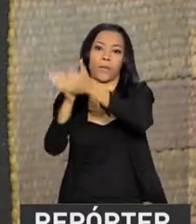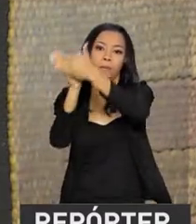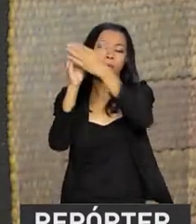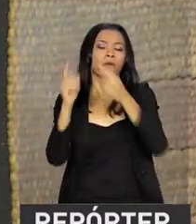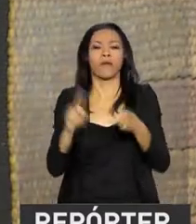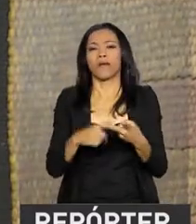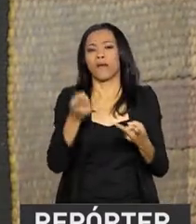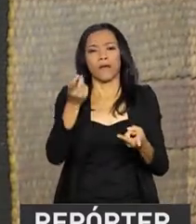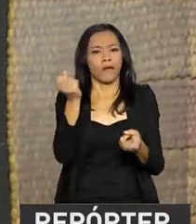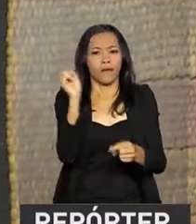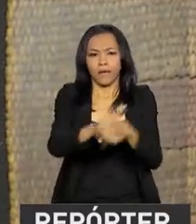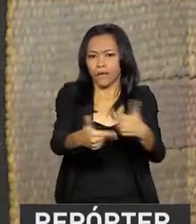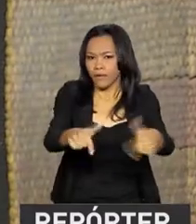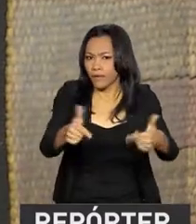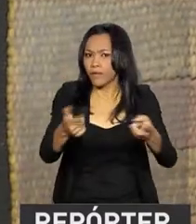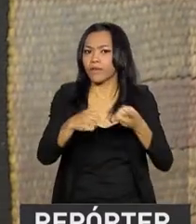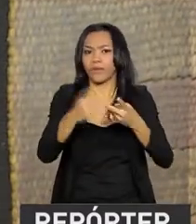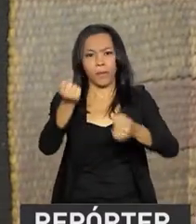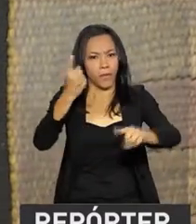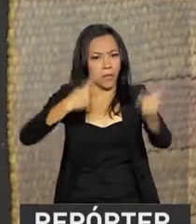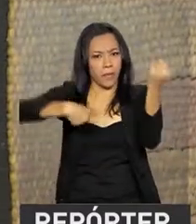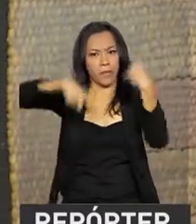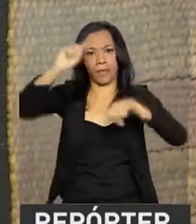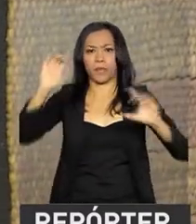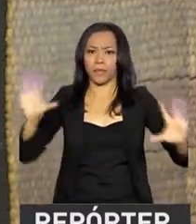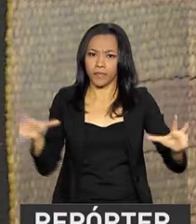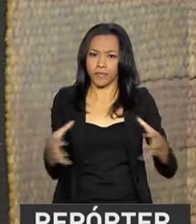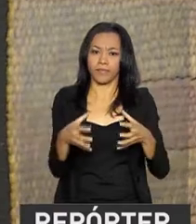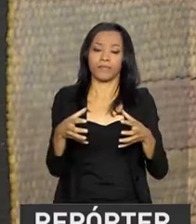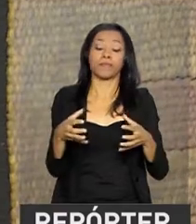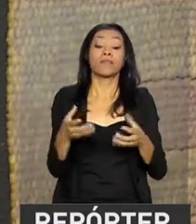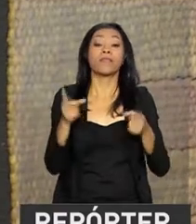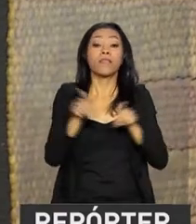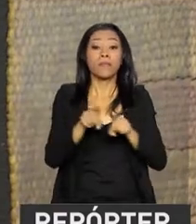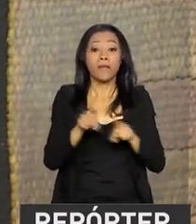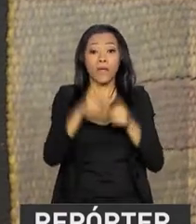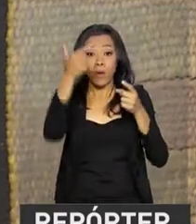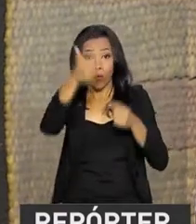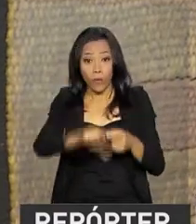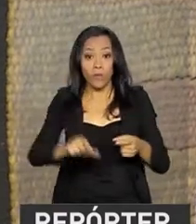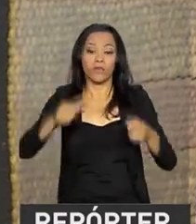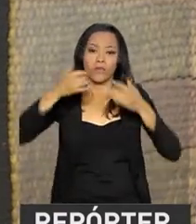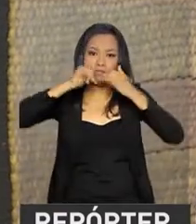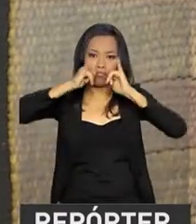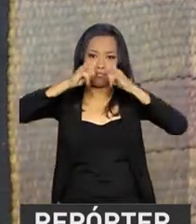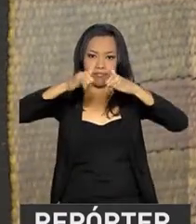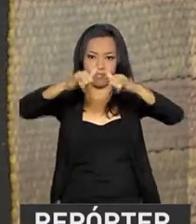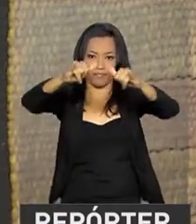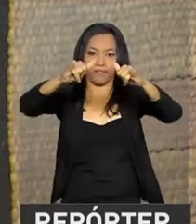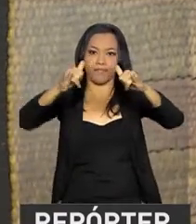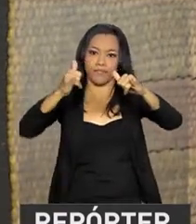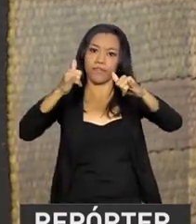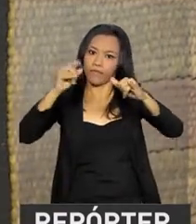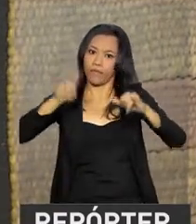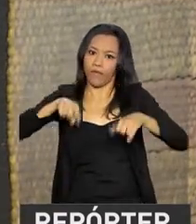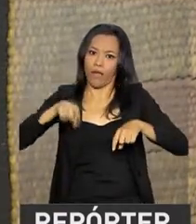empregos, prosperidade. A integração energética, assunto sobre o